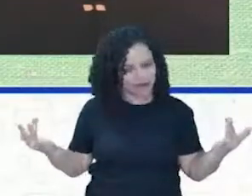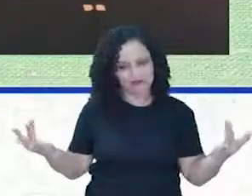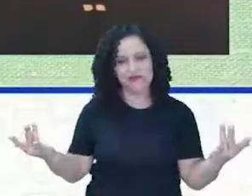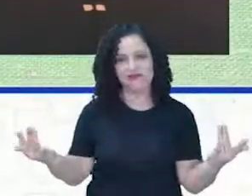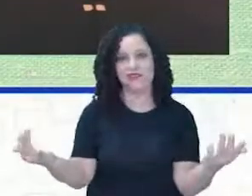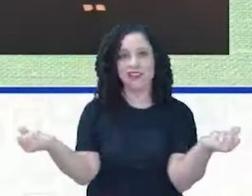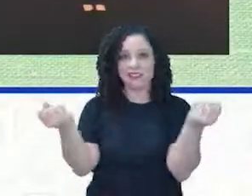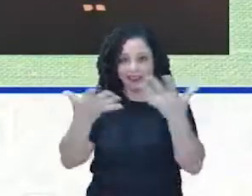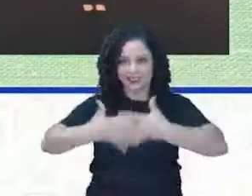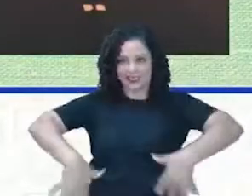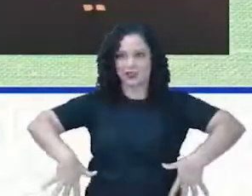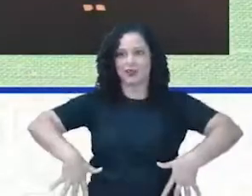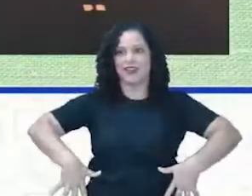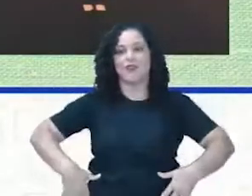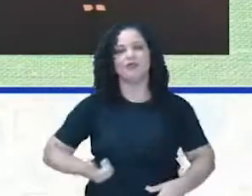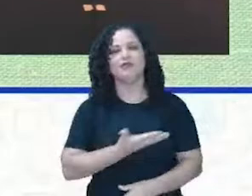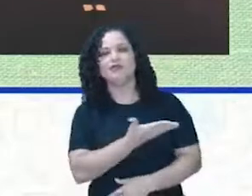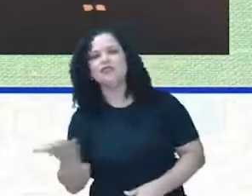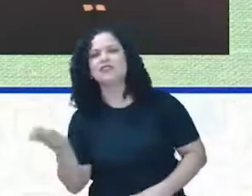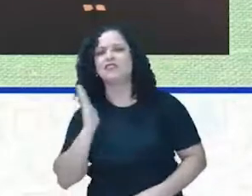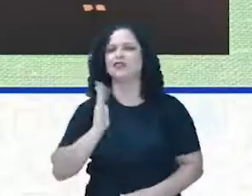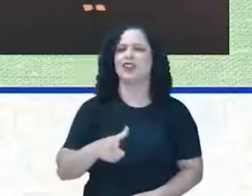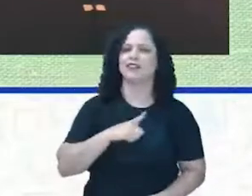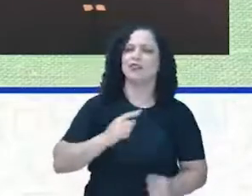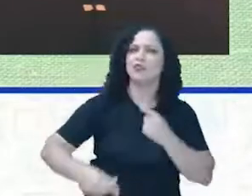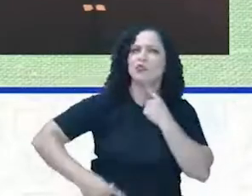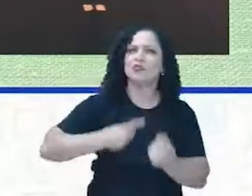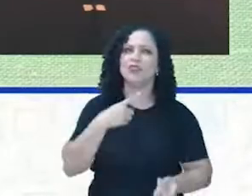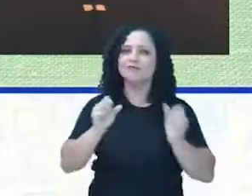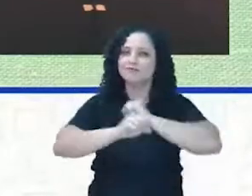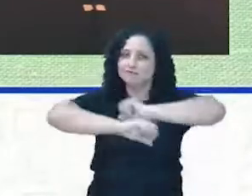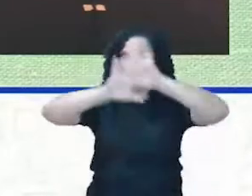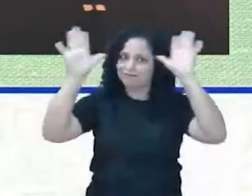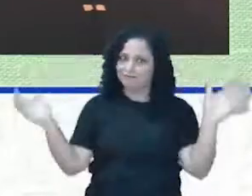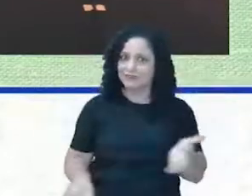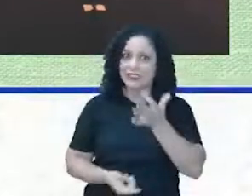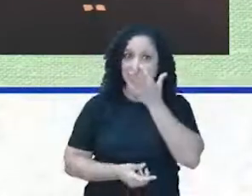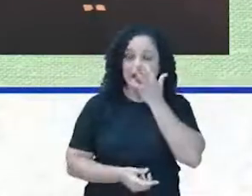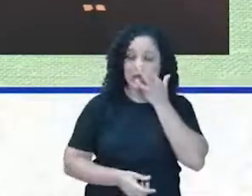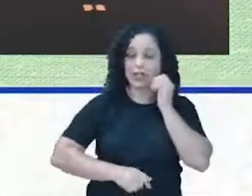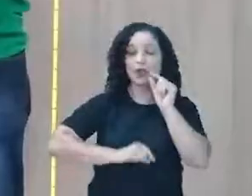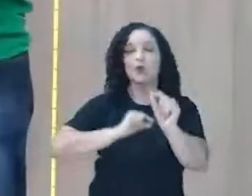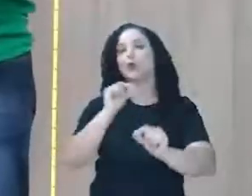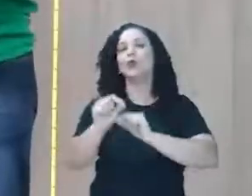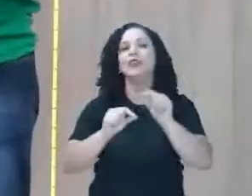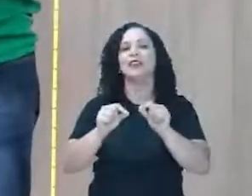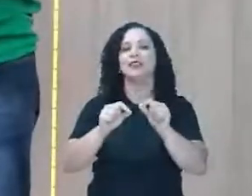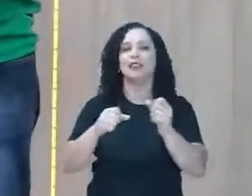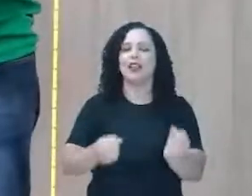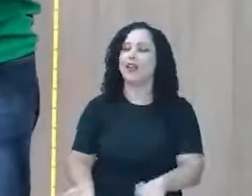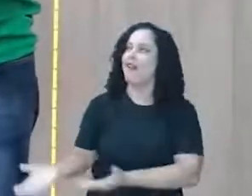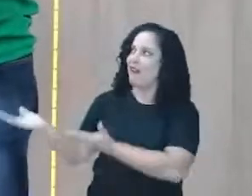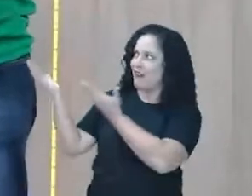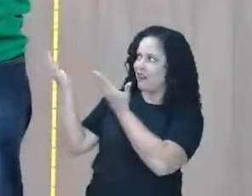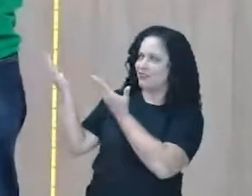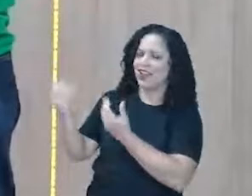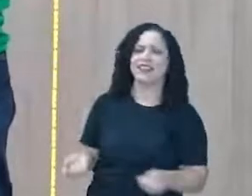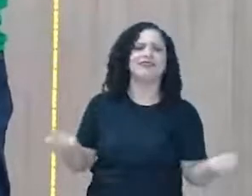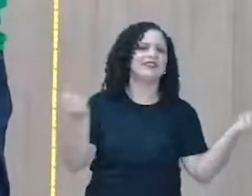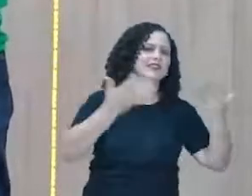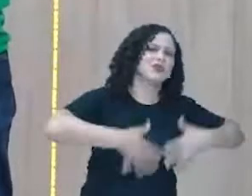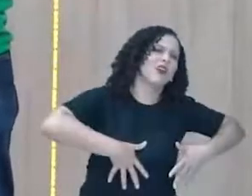vocês já tiraram ela lá no 6º ano com o professor de vocês, né? Que se esse espaço, né? Se essa paisagem